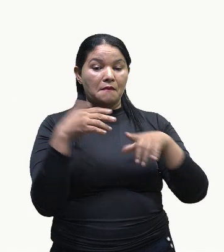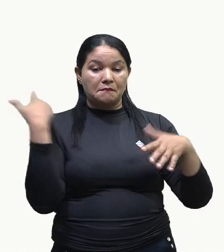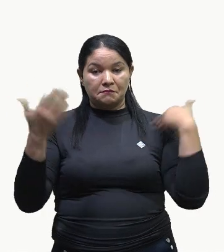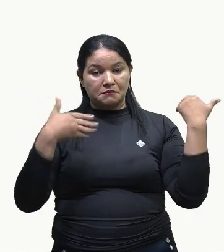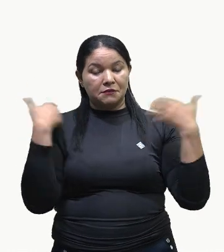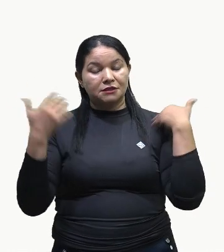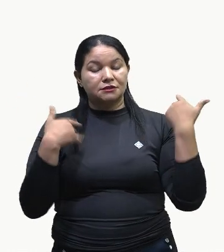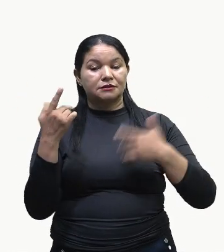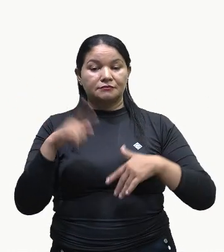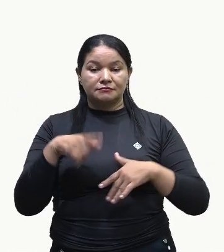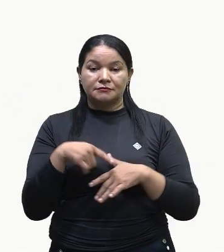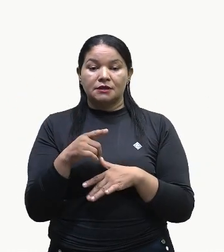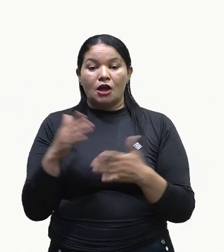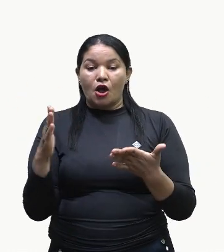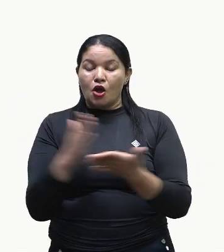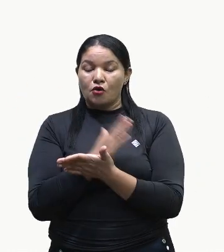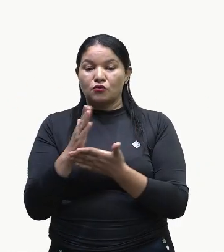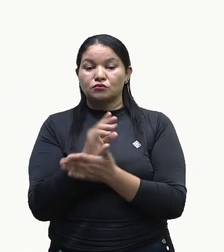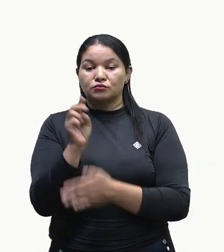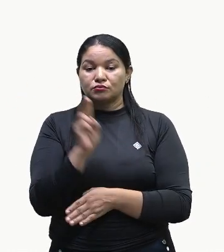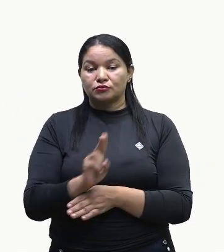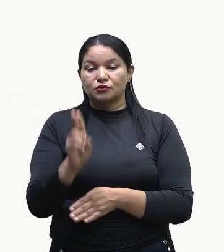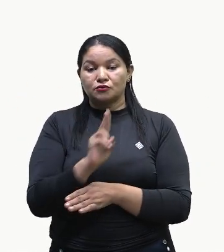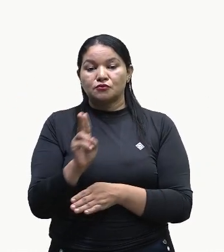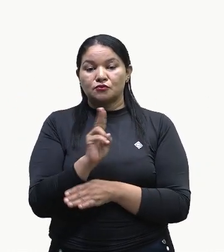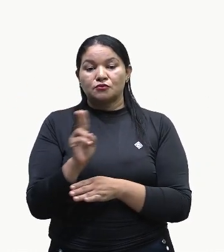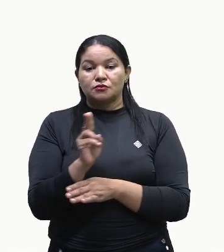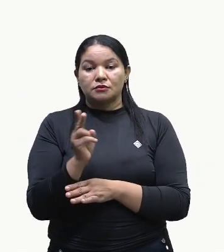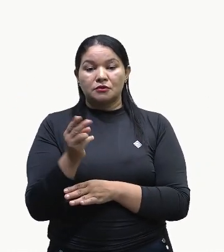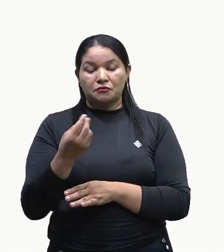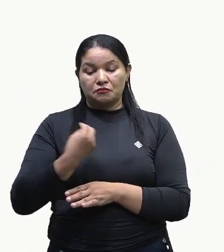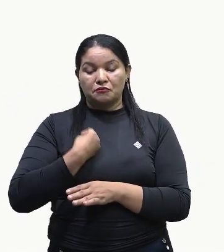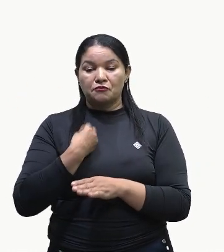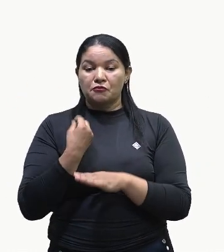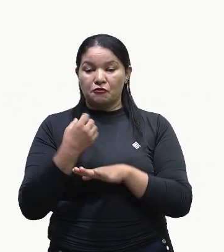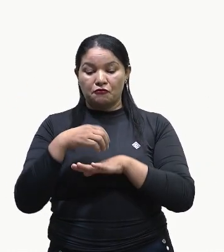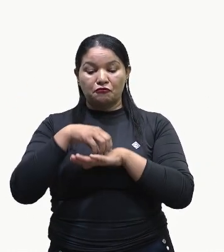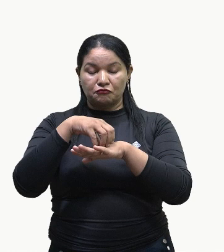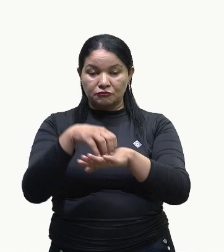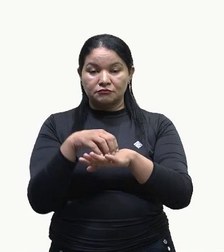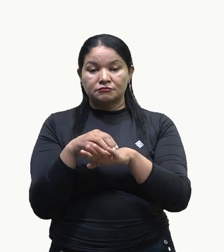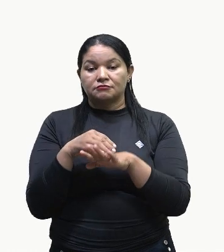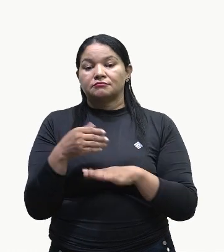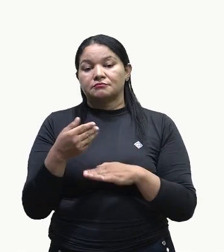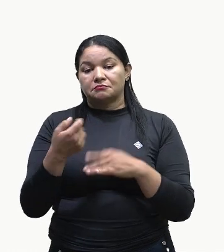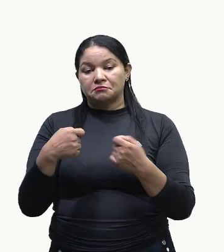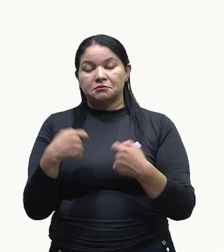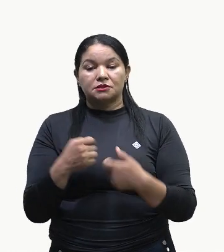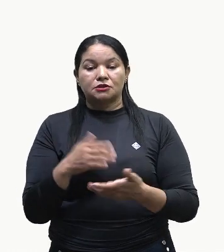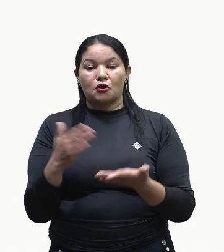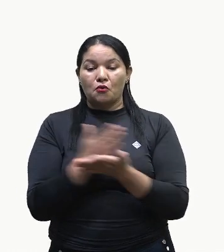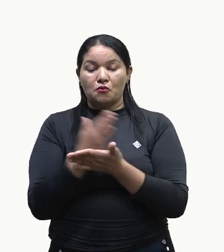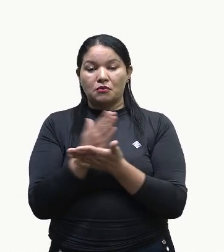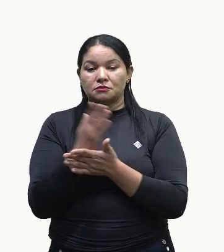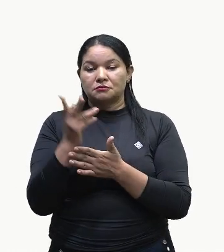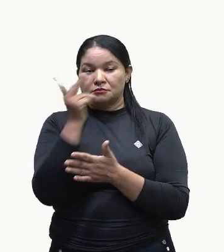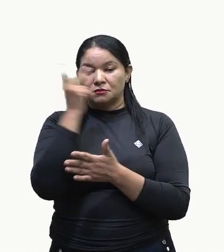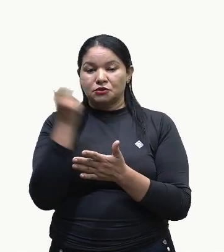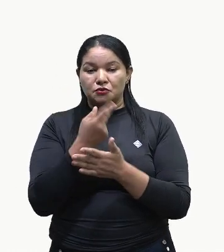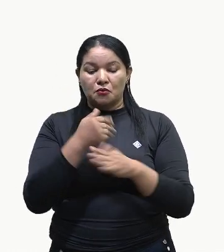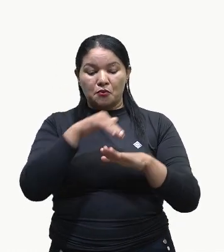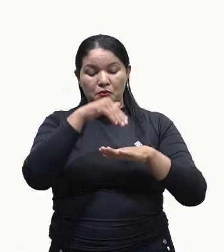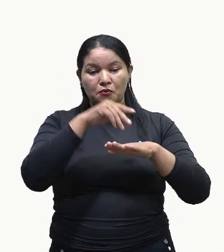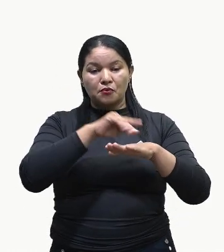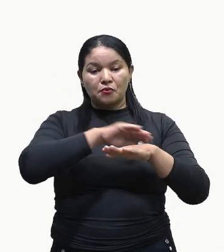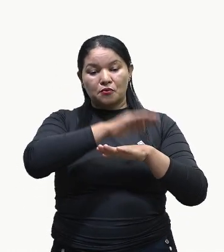há lugares em que eles são utilizados de fato como meio de transporte, né? Pessoas que moram em morros muito altos e aí